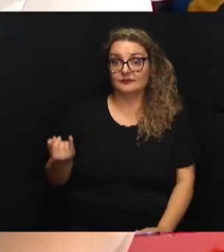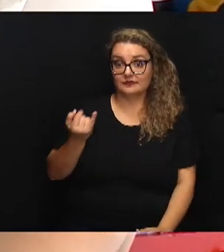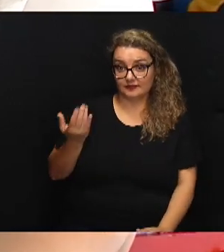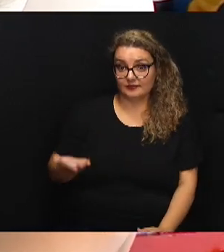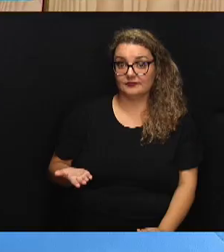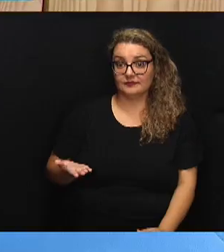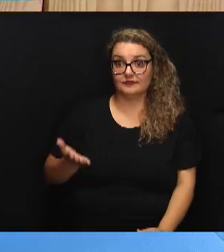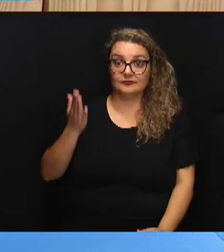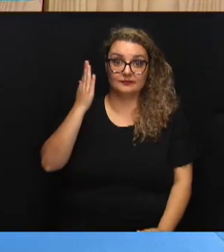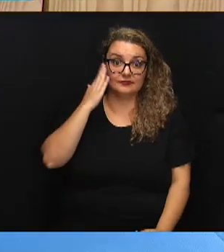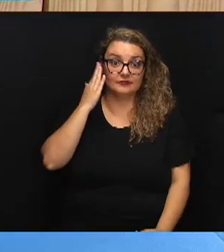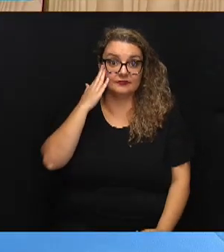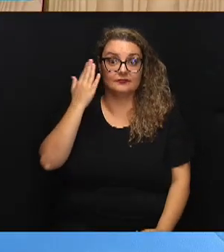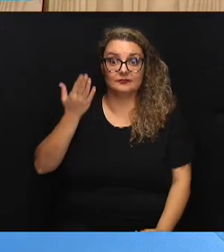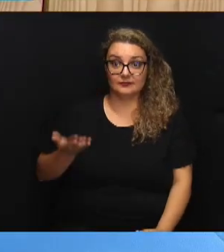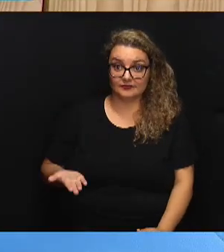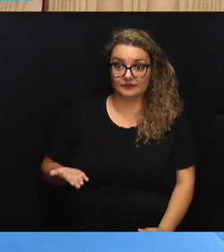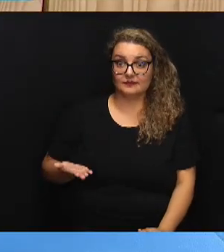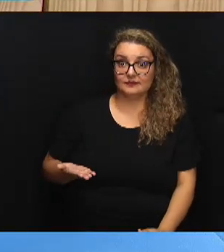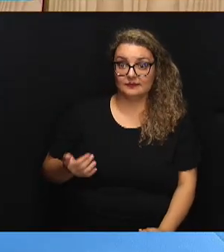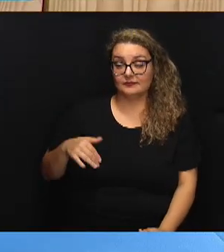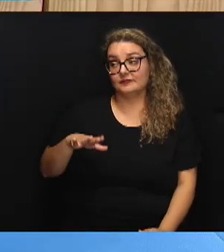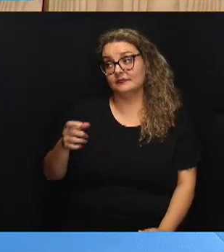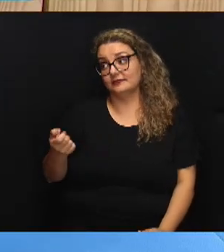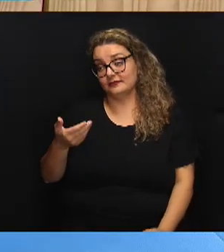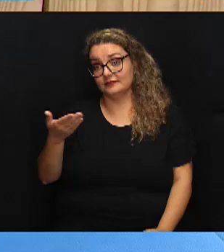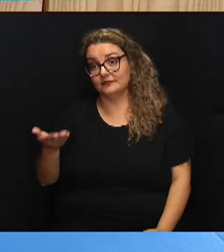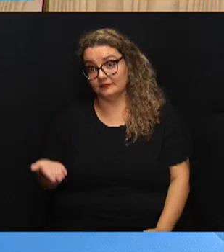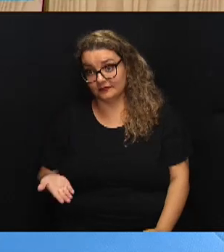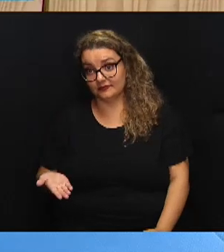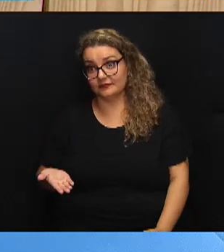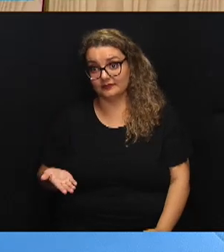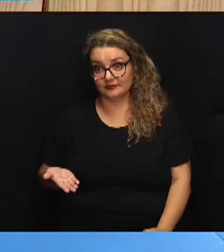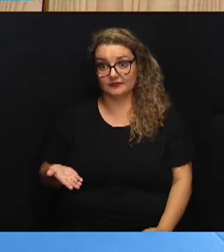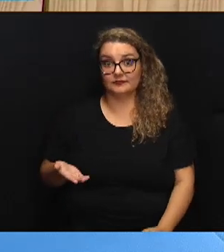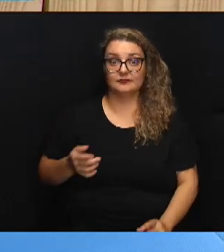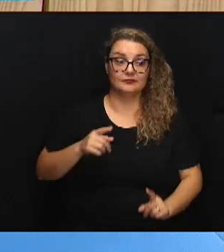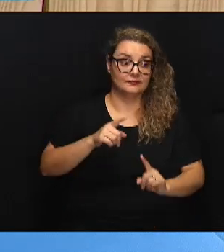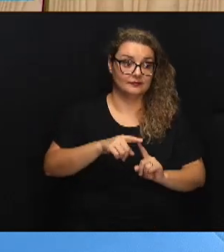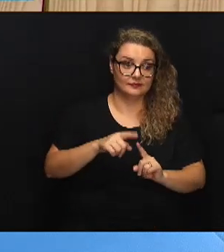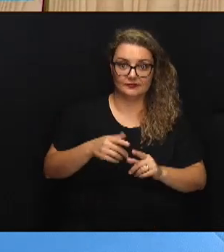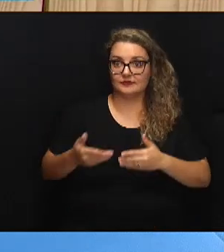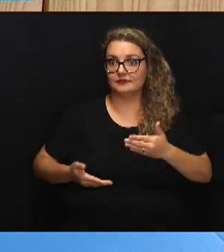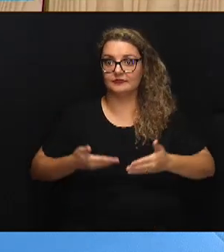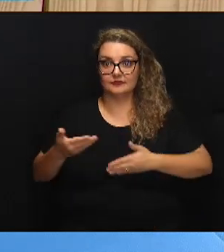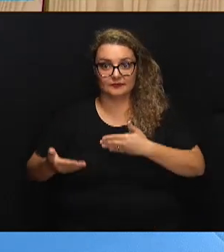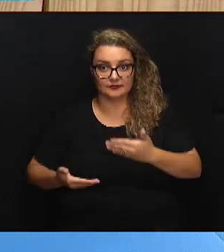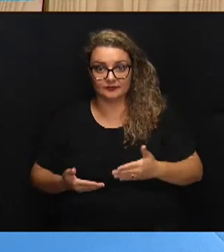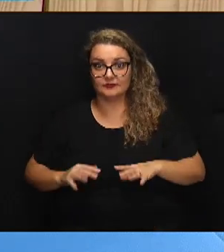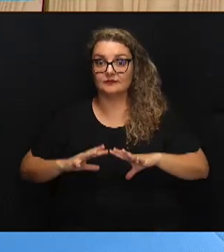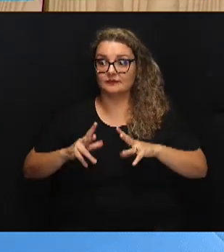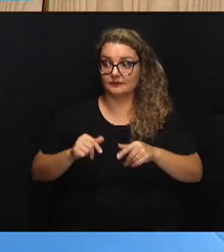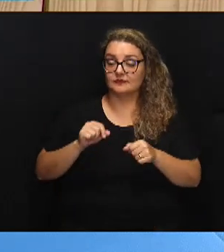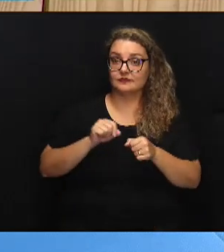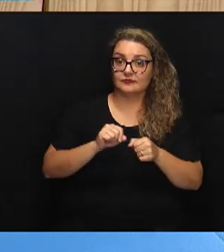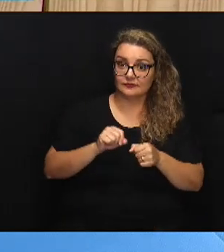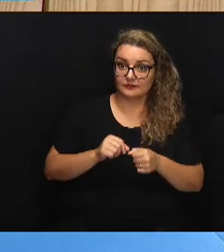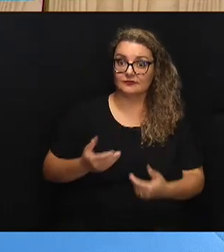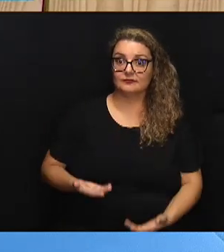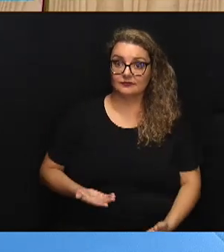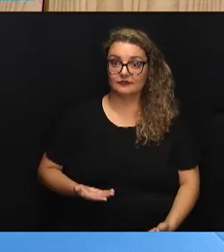eles saberem que, para além, né, da tipificação do serviço, de tudo que nós fazemos,